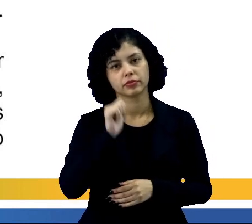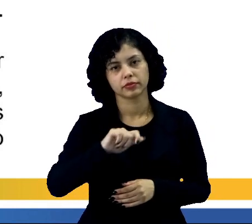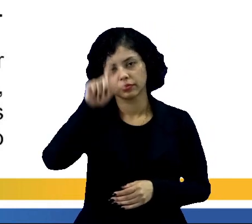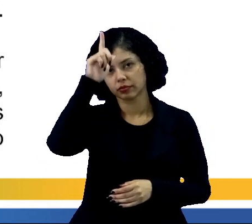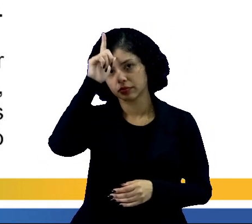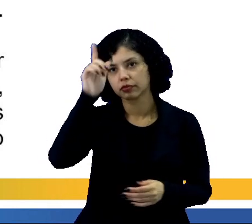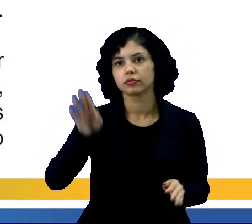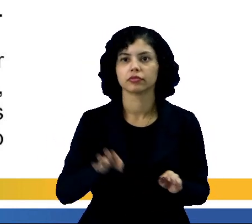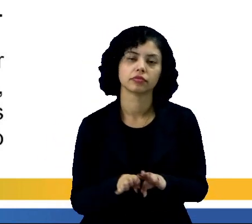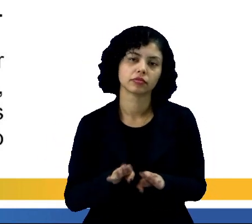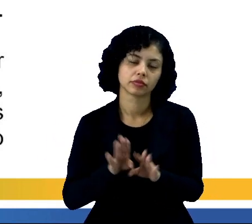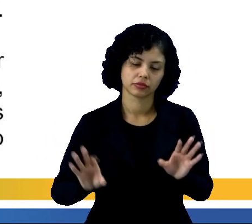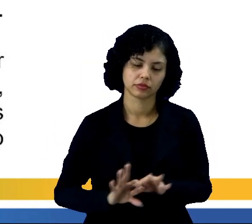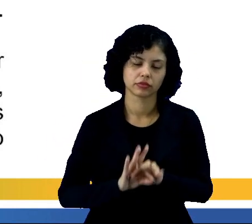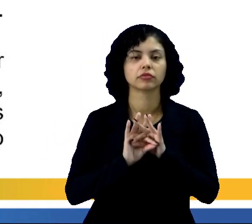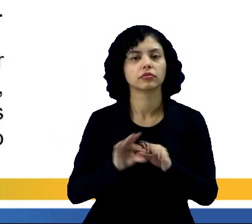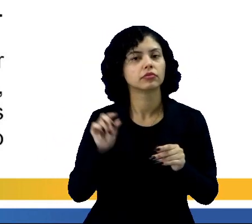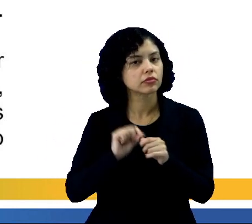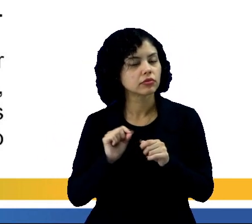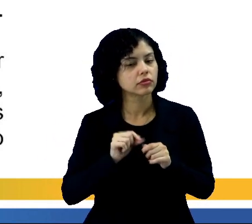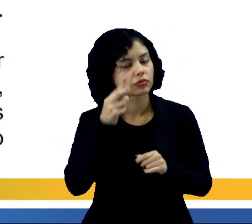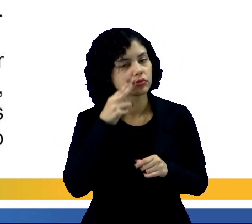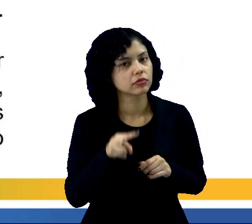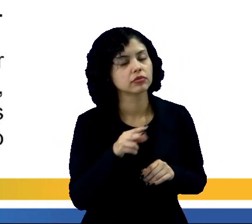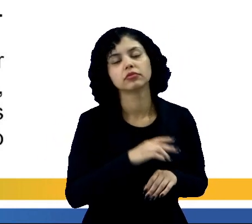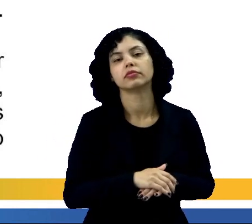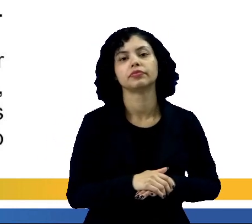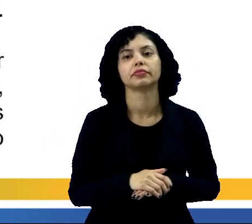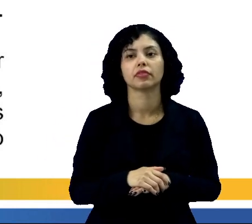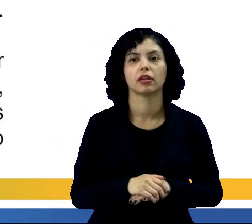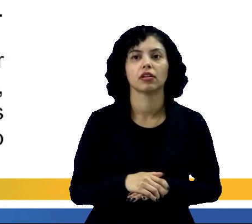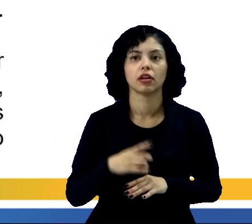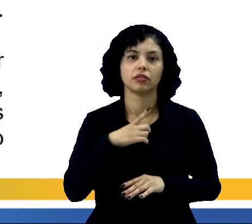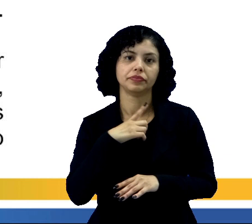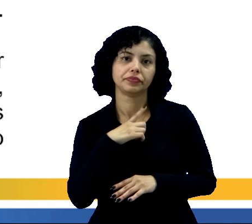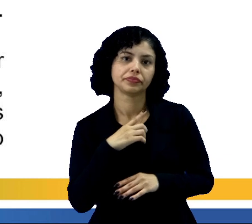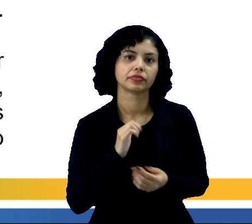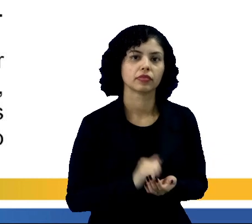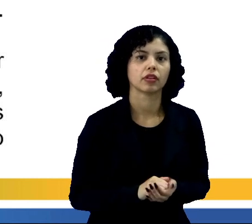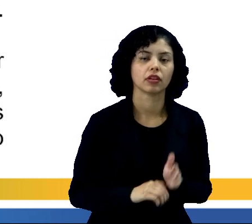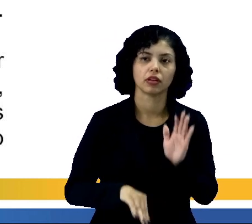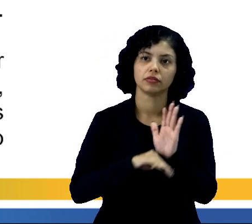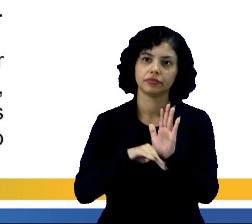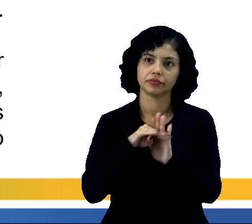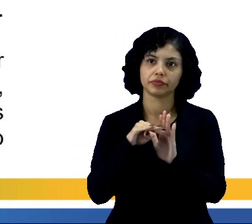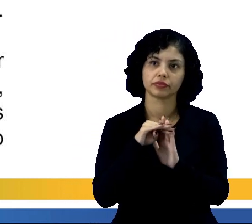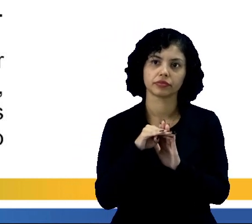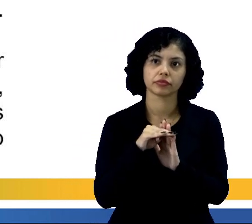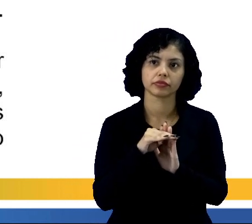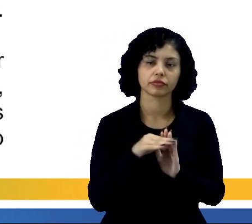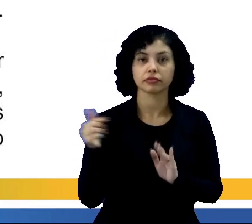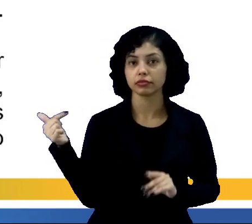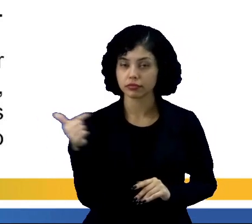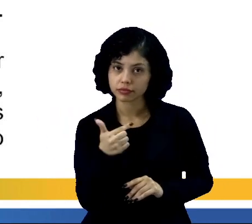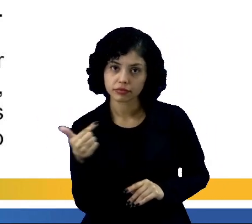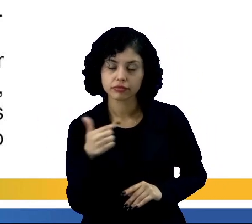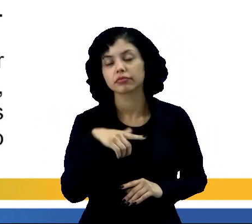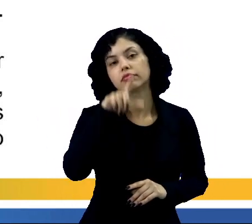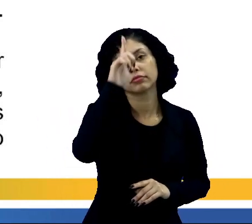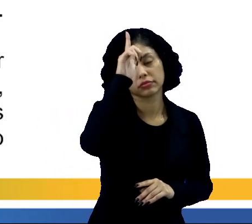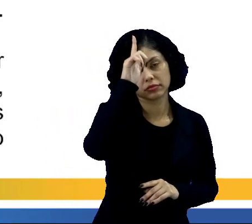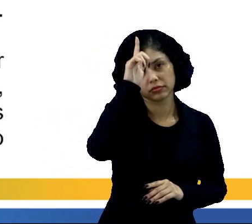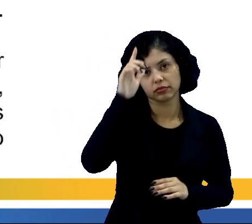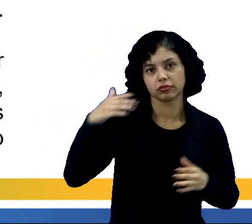Alemanha, e os aliados fazendo uma certa vista grossa. Então a gente tem aí a escalada alemã, A Segunda Guerra